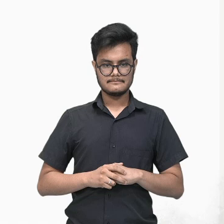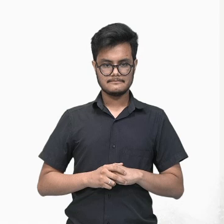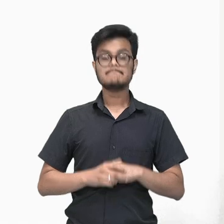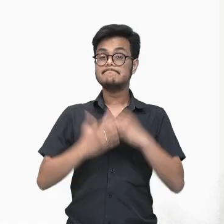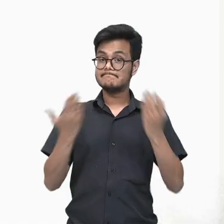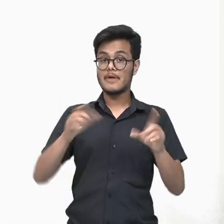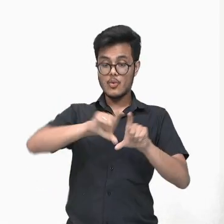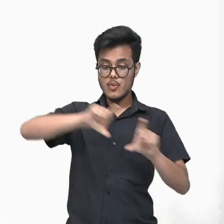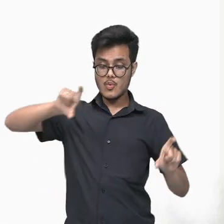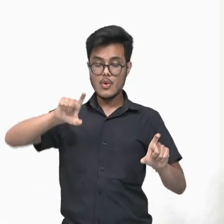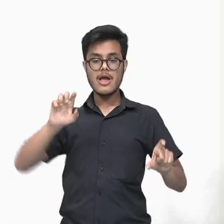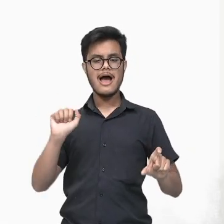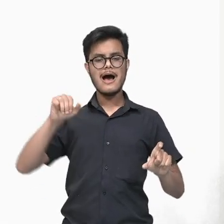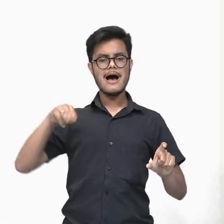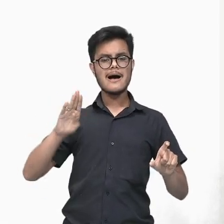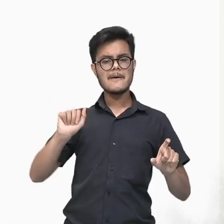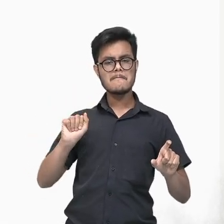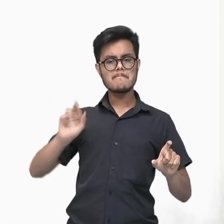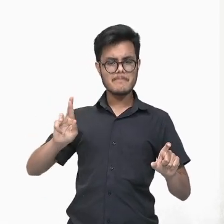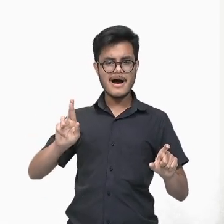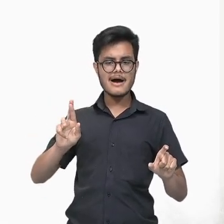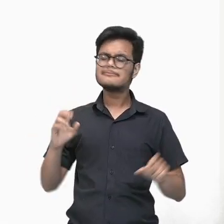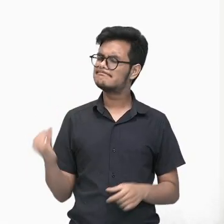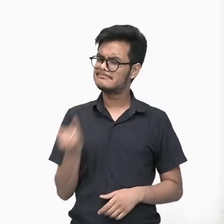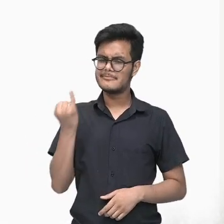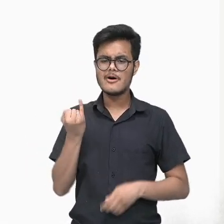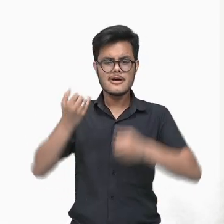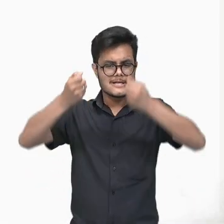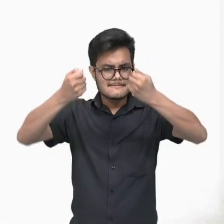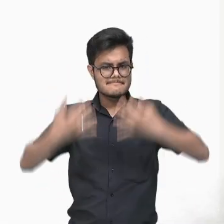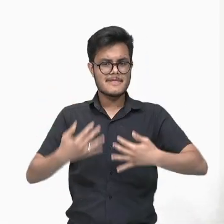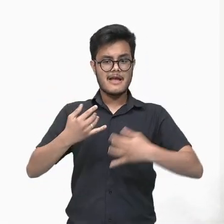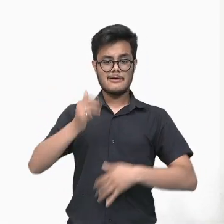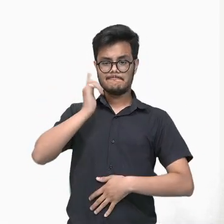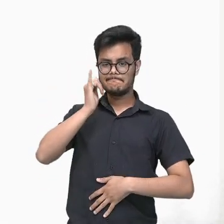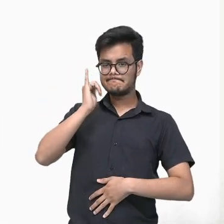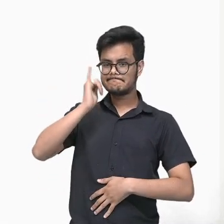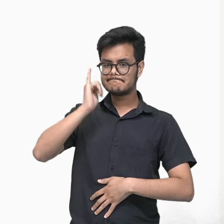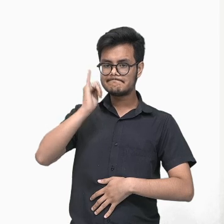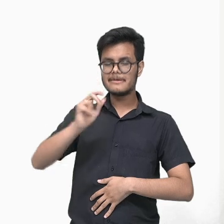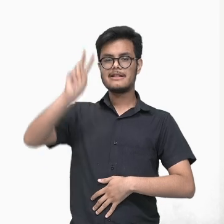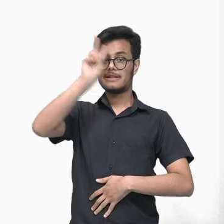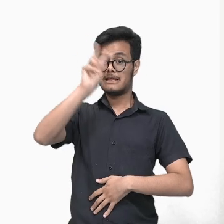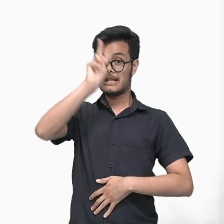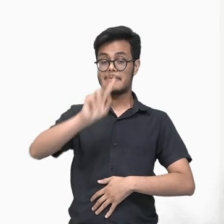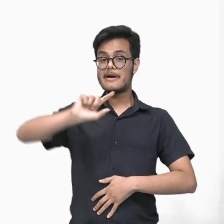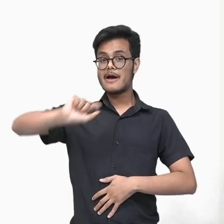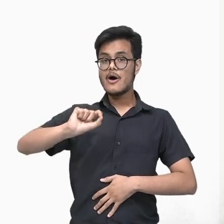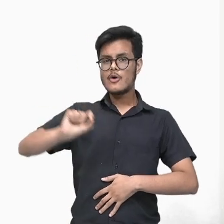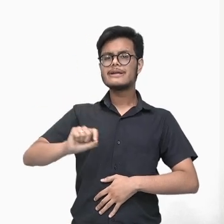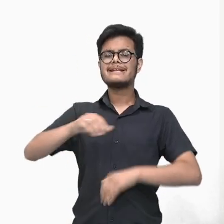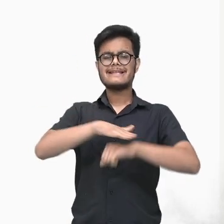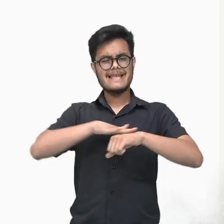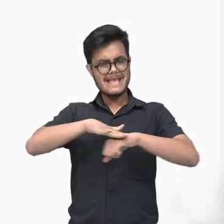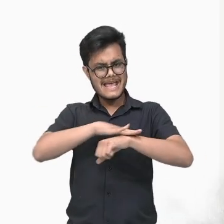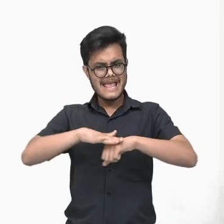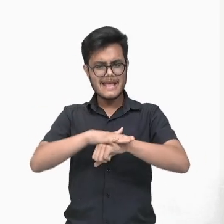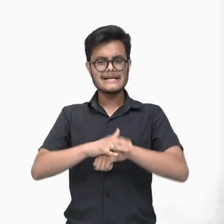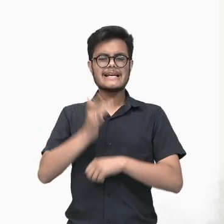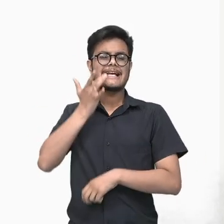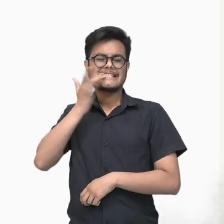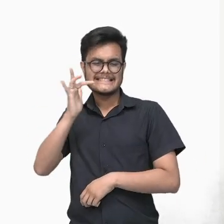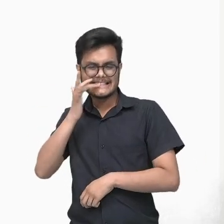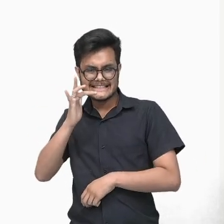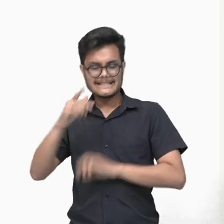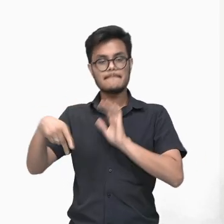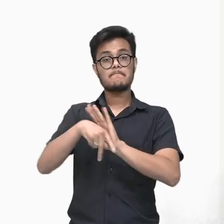ambar. Isso aqui é muito importante. Falar de eletricidade é lembrar que uma resina, que temos aí